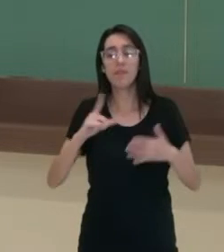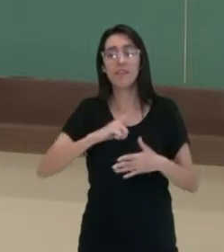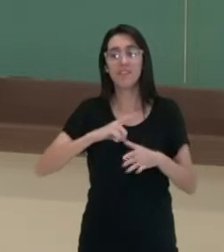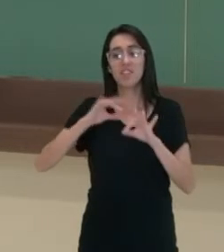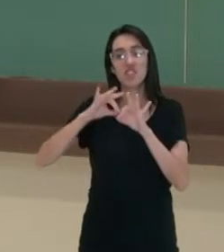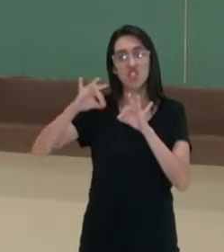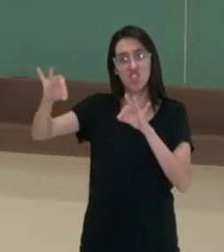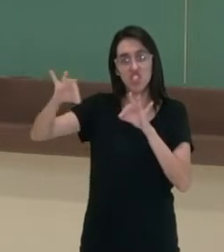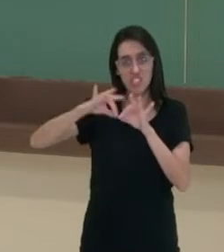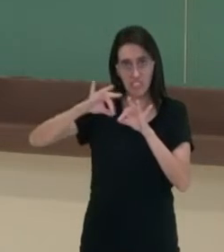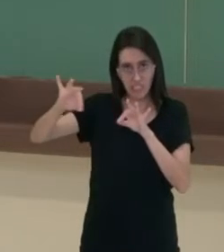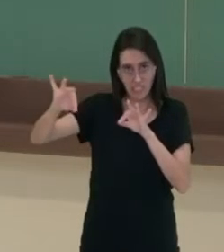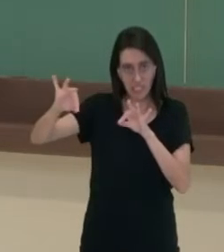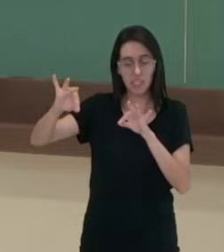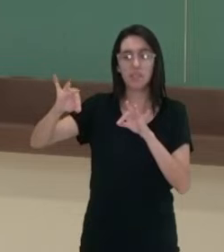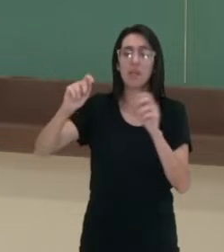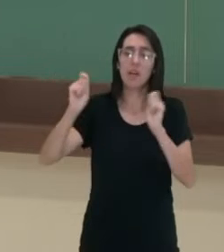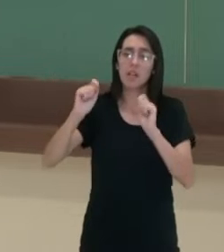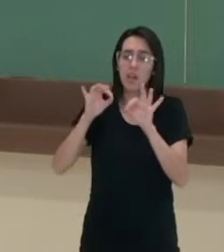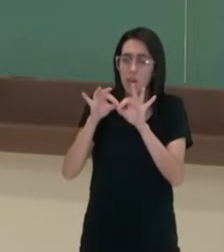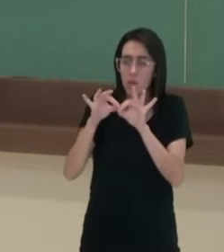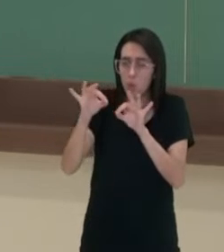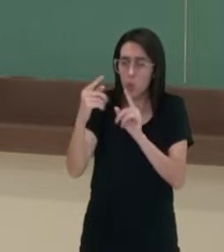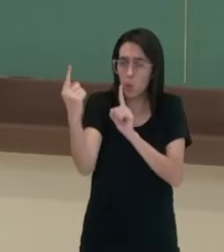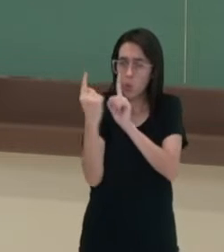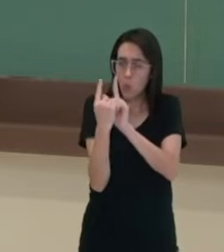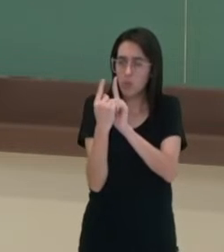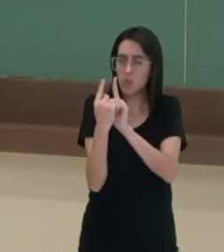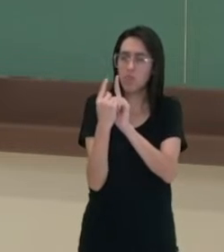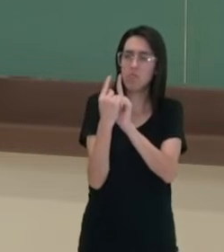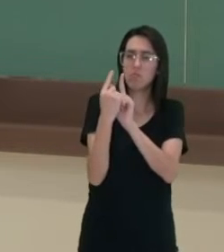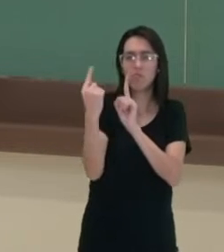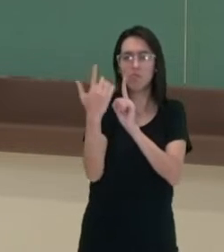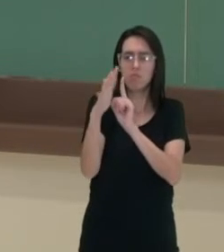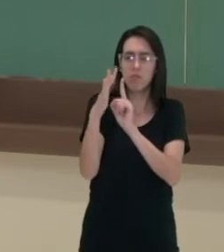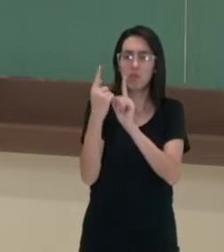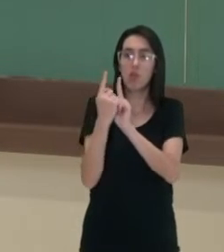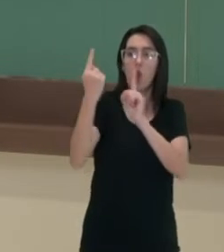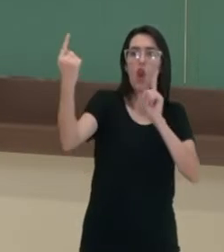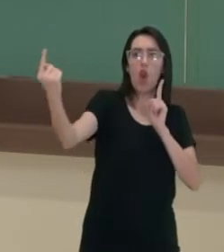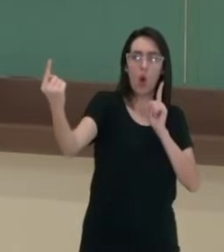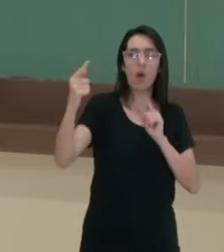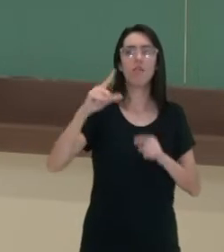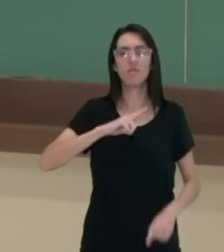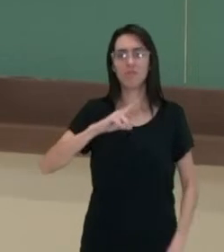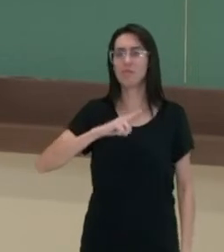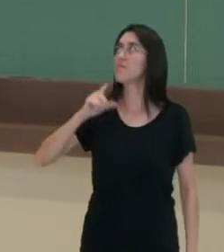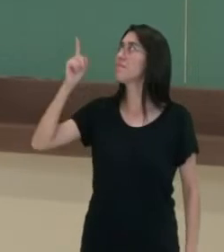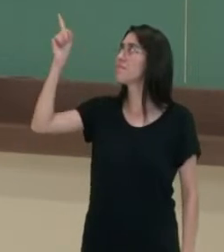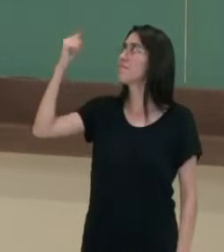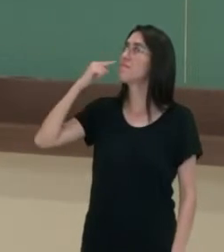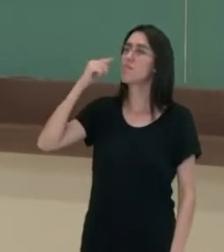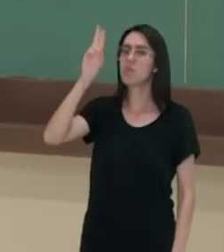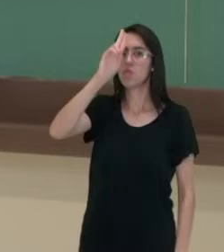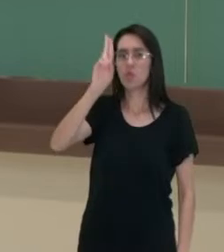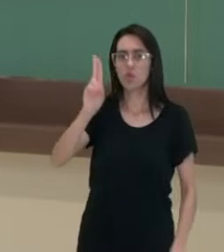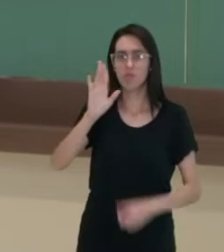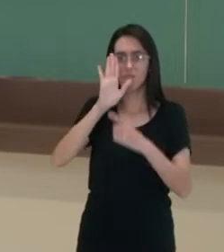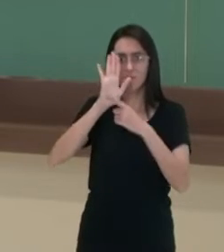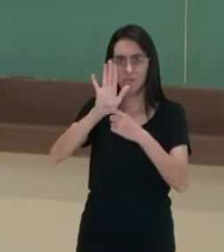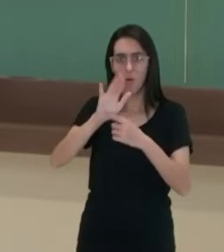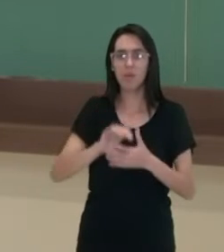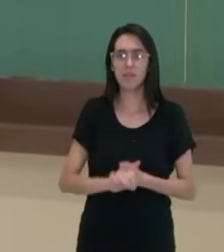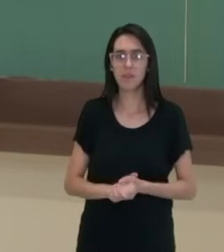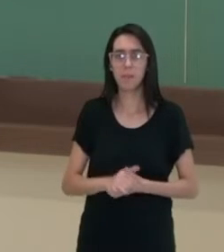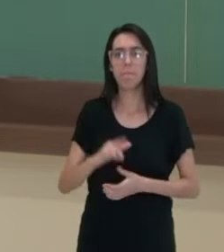à distância, em curta, média e longa. Curta, judô, sumô, jiu-jitsu. Média, o karatê, o taekwondo, o muay thai, em